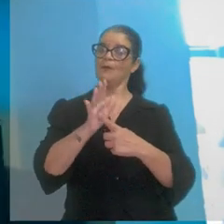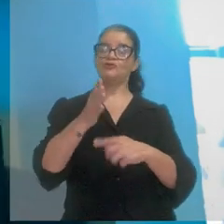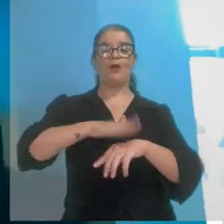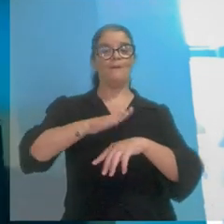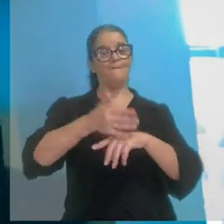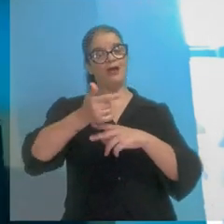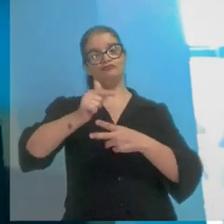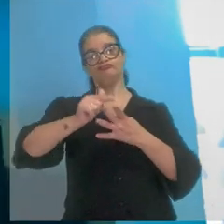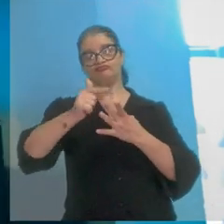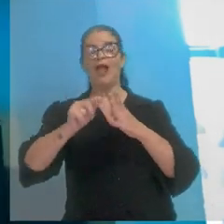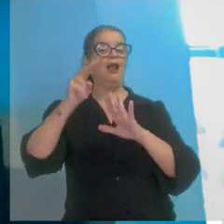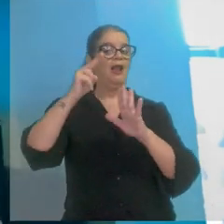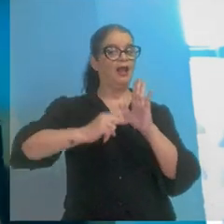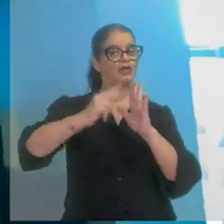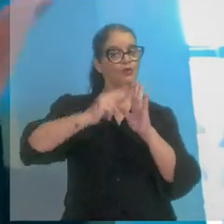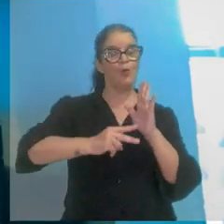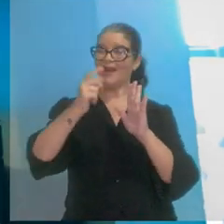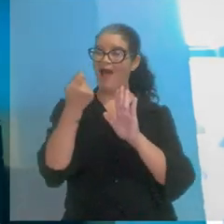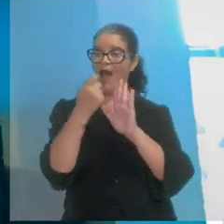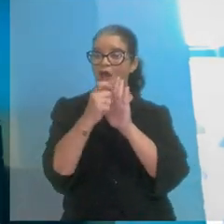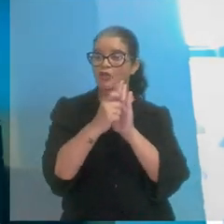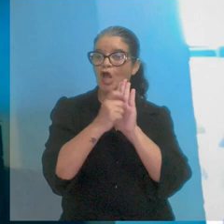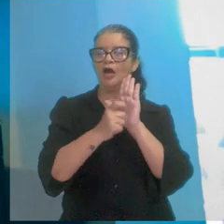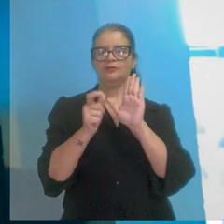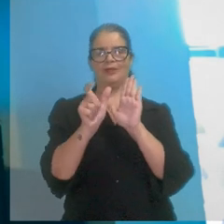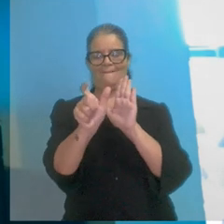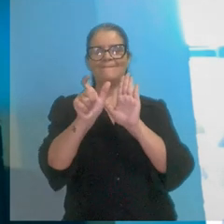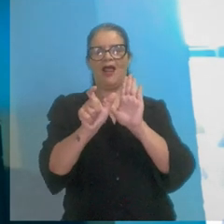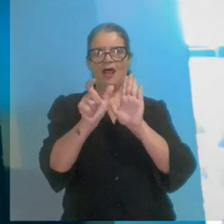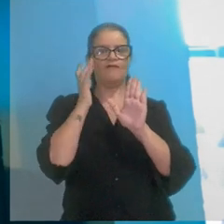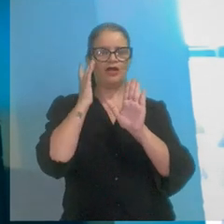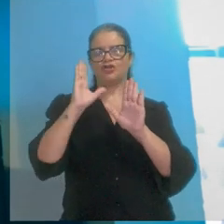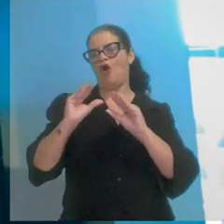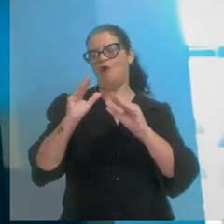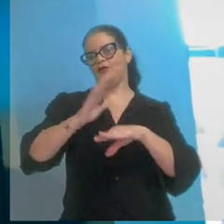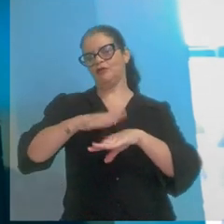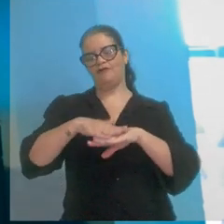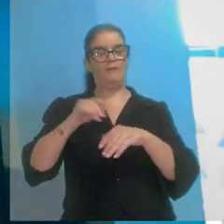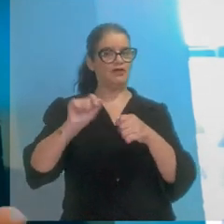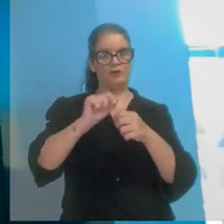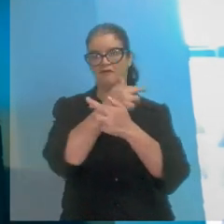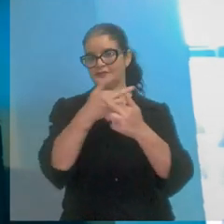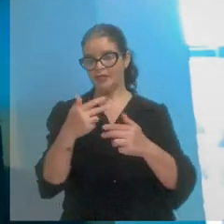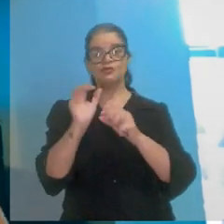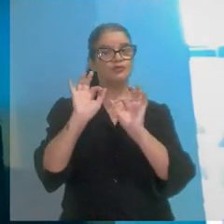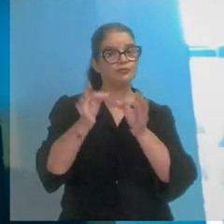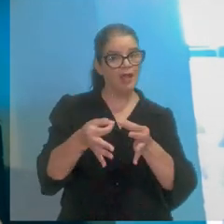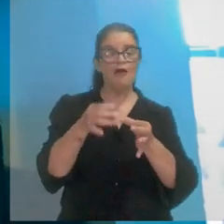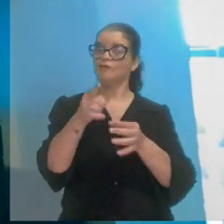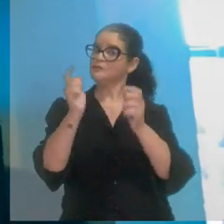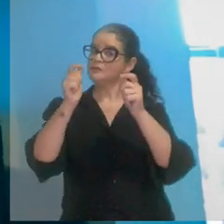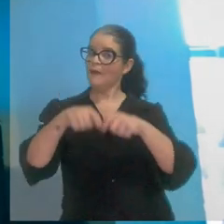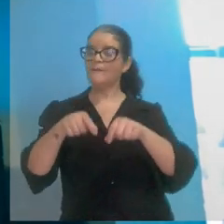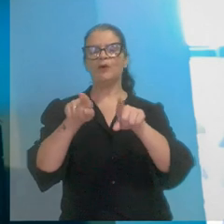mais frequência naquelas leituras. Anota essas palavras se você achar mais confortável para fazer isso, tá?